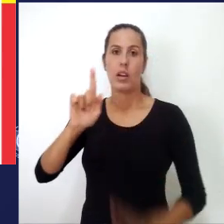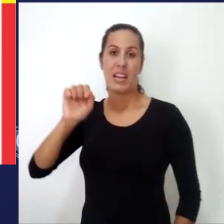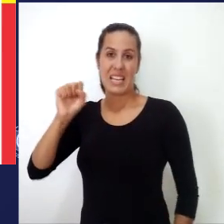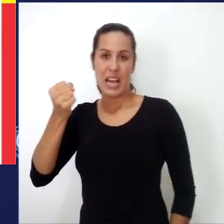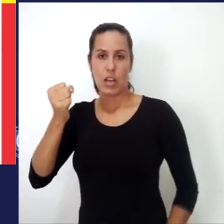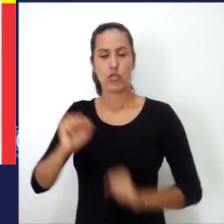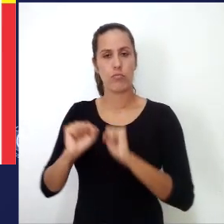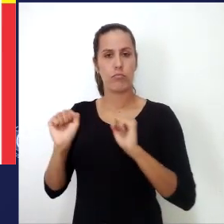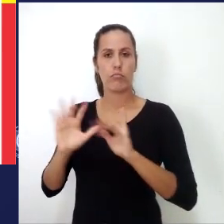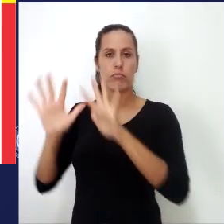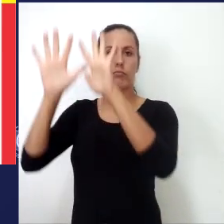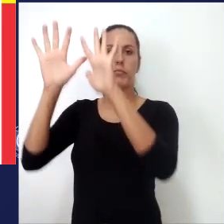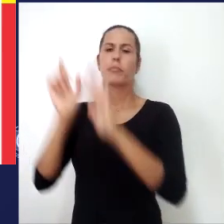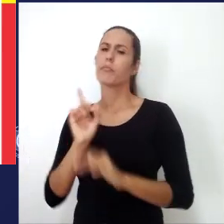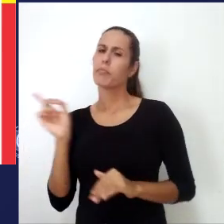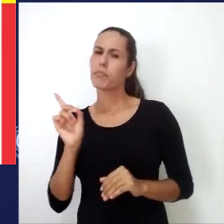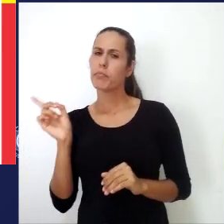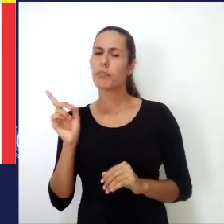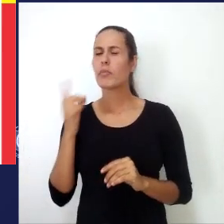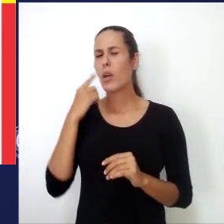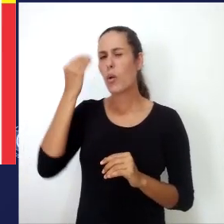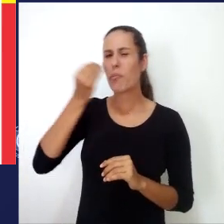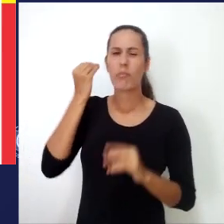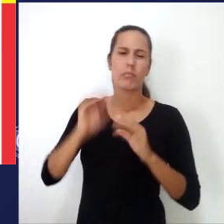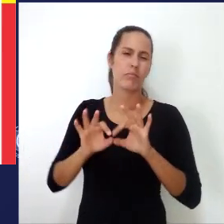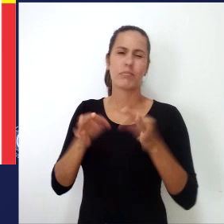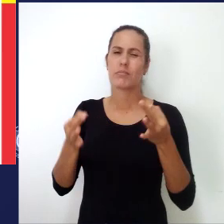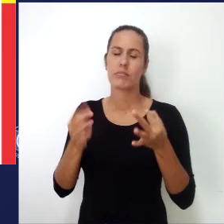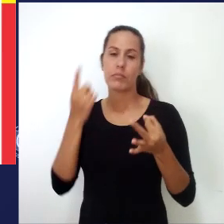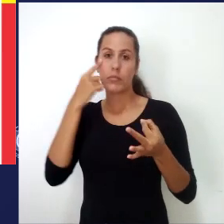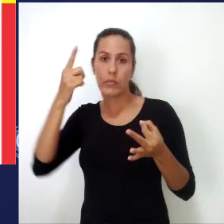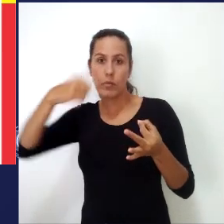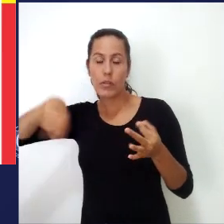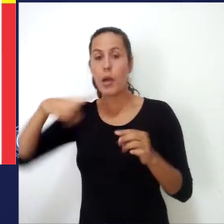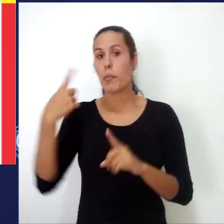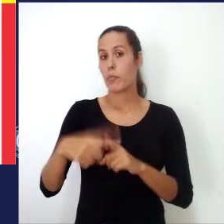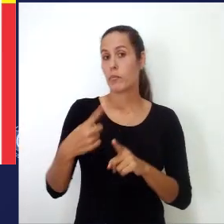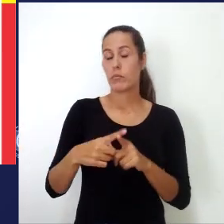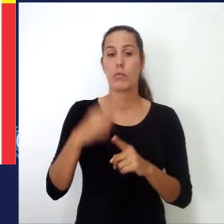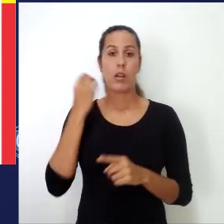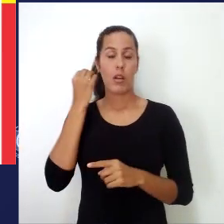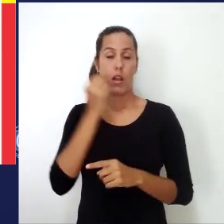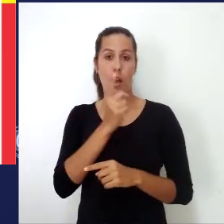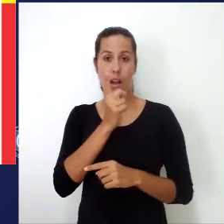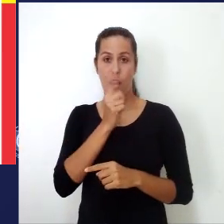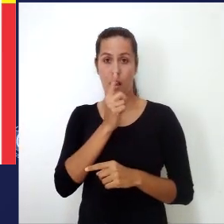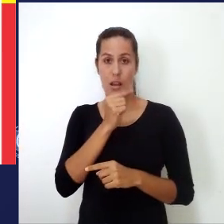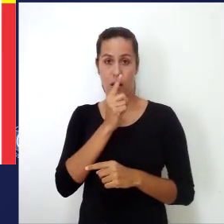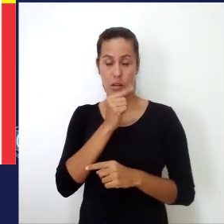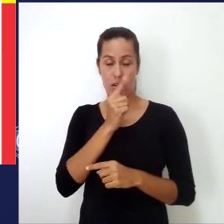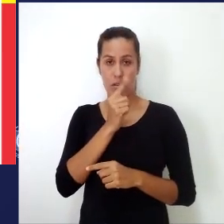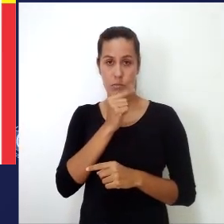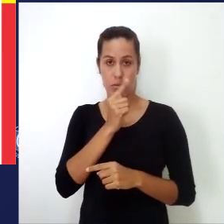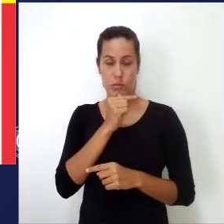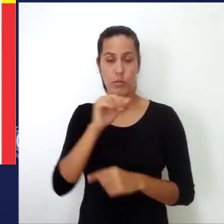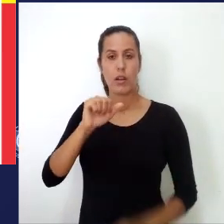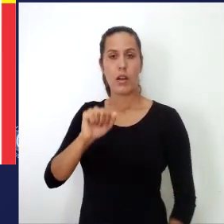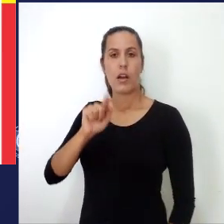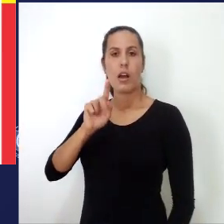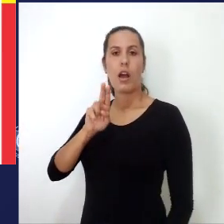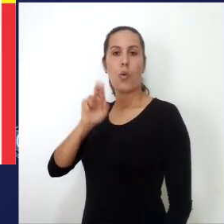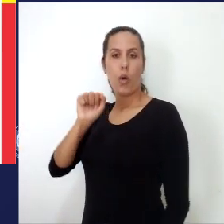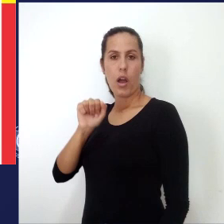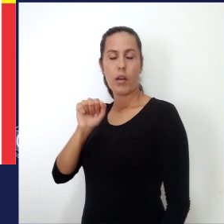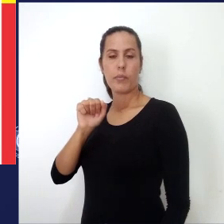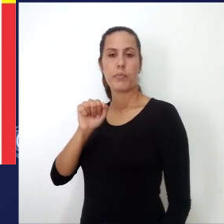tem aí um pequeno experimento, né? Um pequeno experimento porque a água, quando você tem a água, que